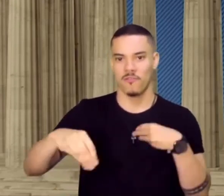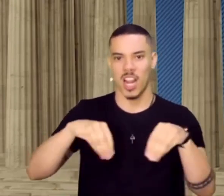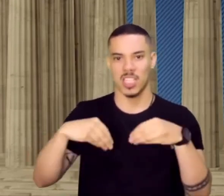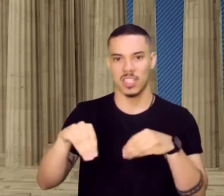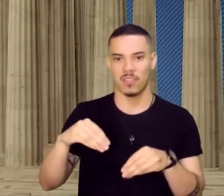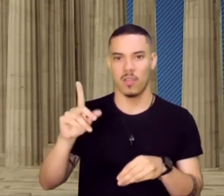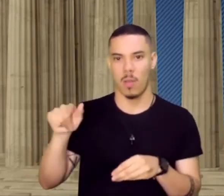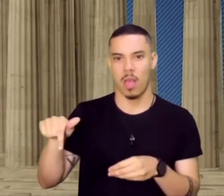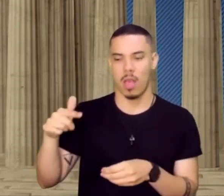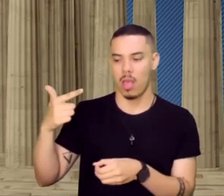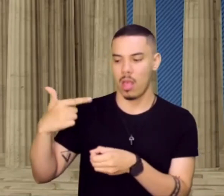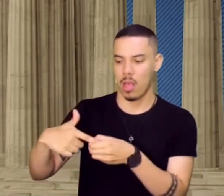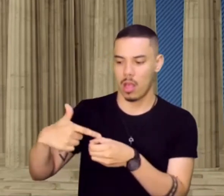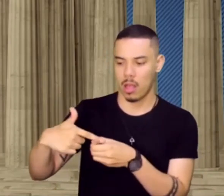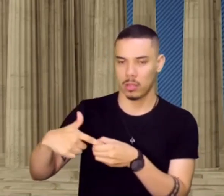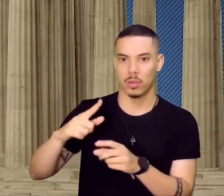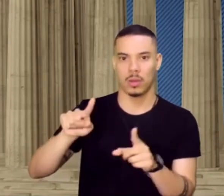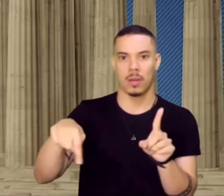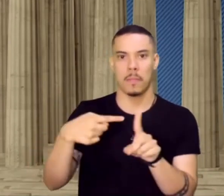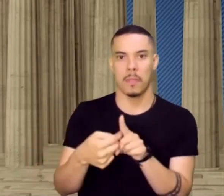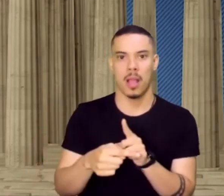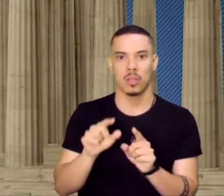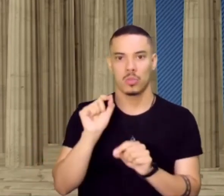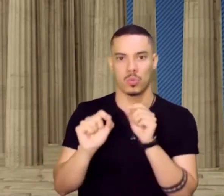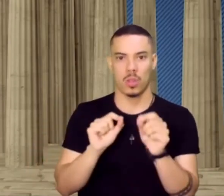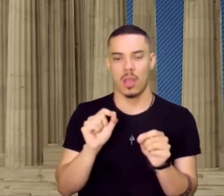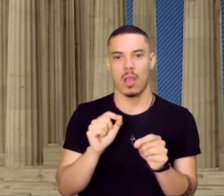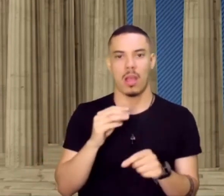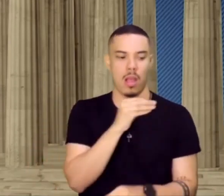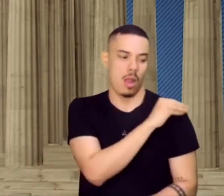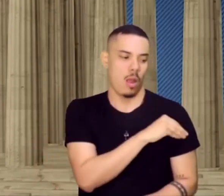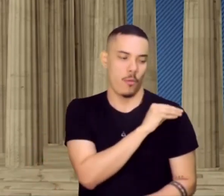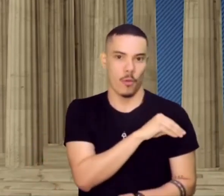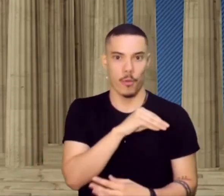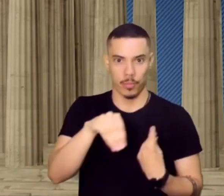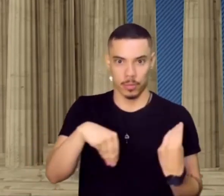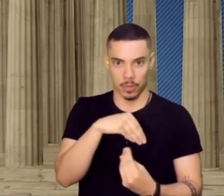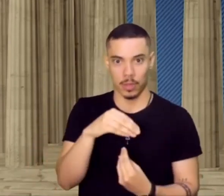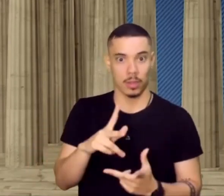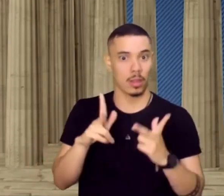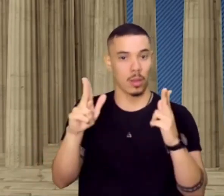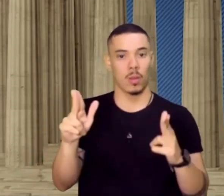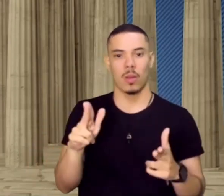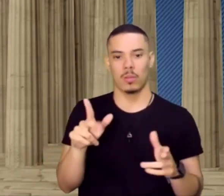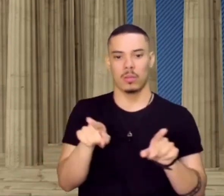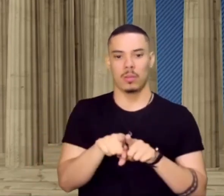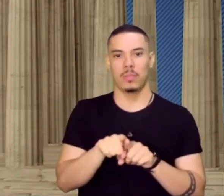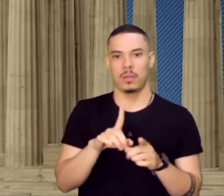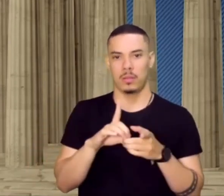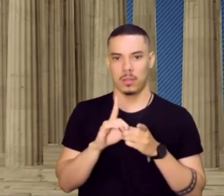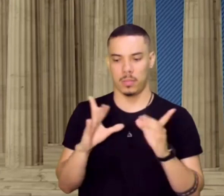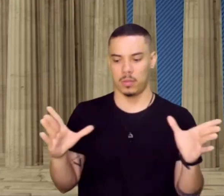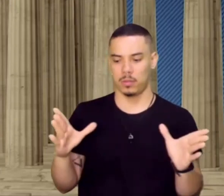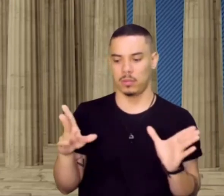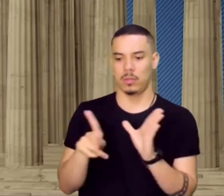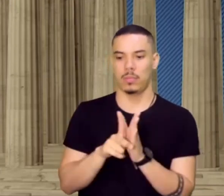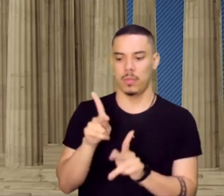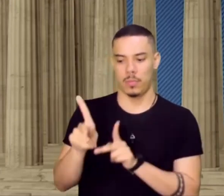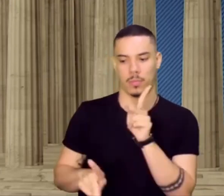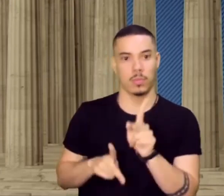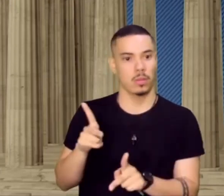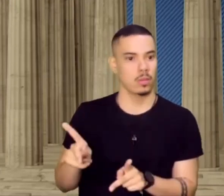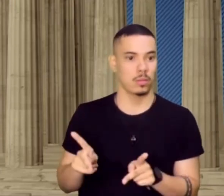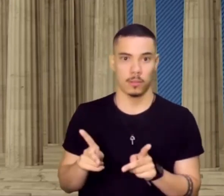perspectiva aí, as ideias quem vai mandando na questão da democracia são as populações, né? A sociedade atuais, que